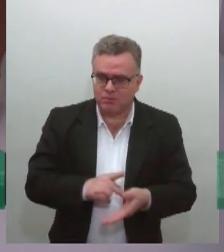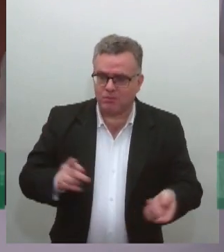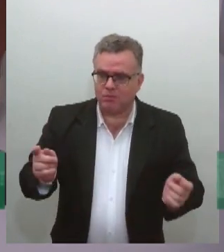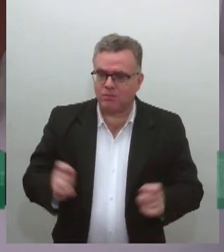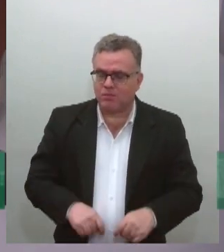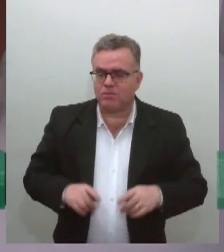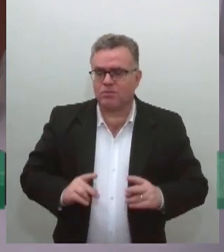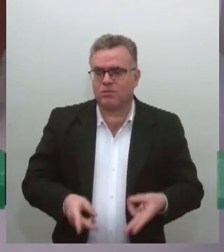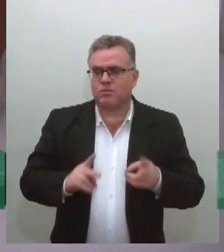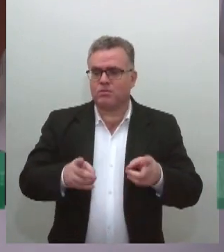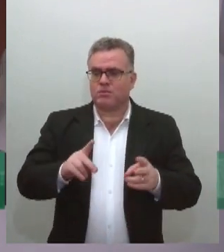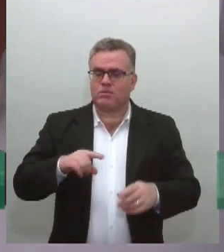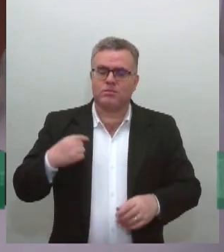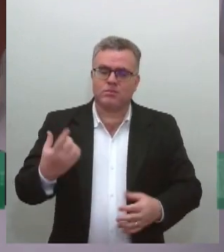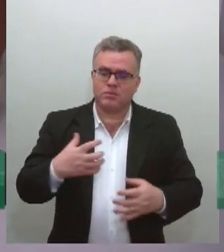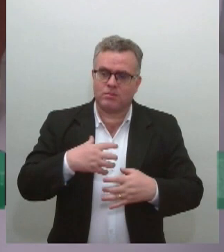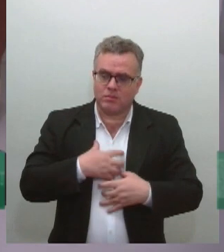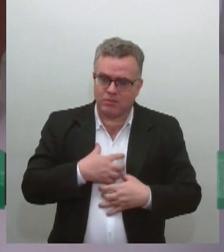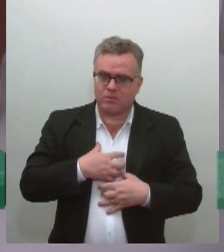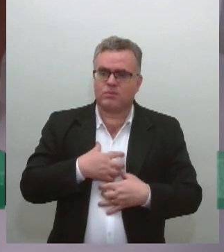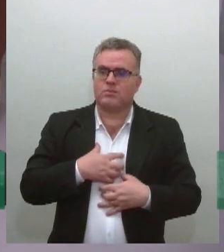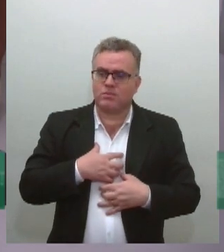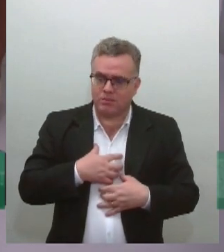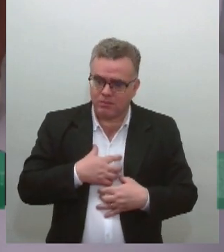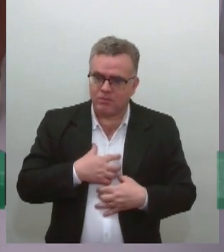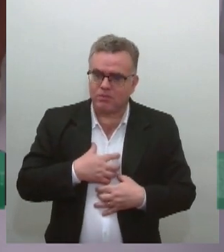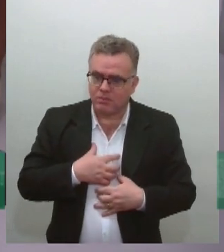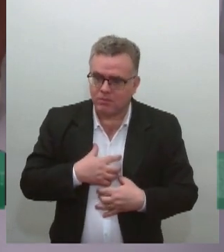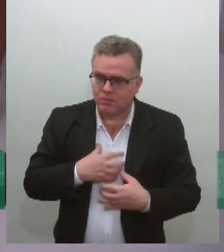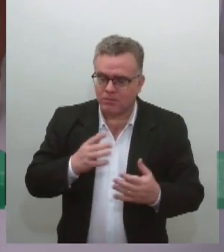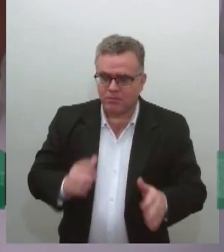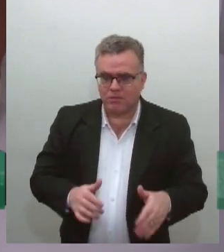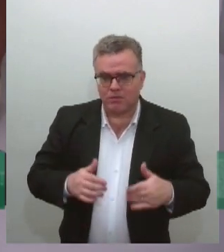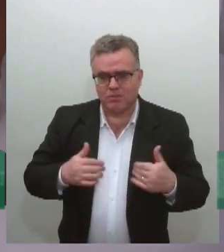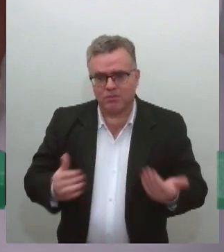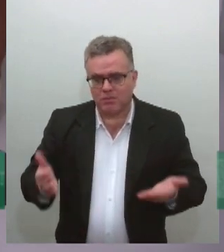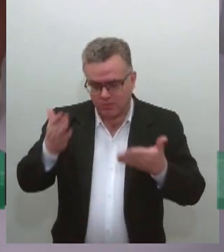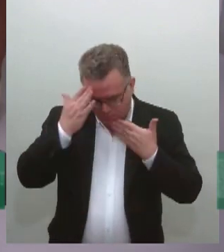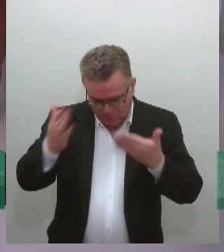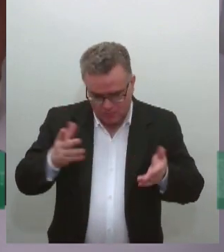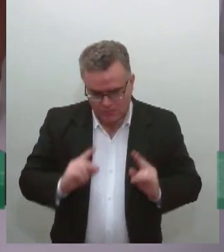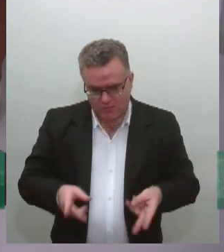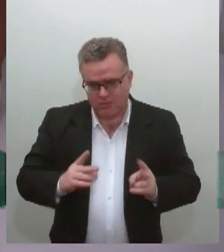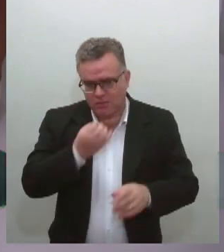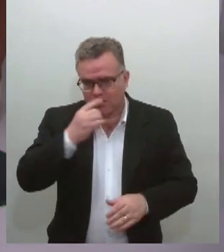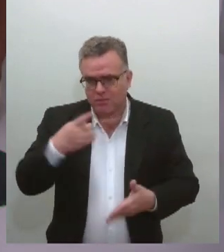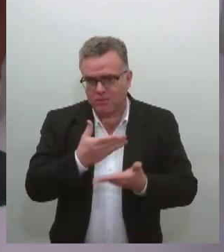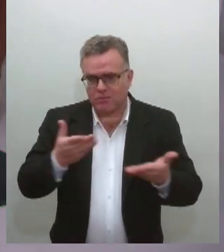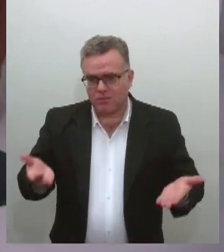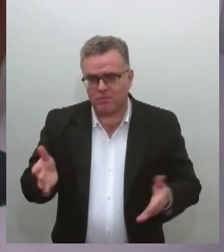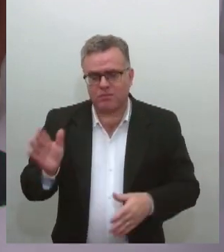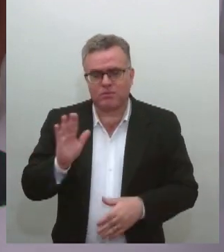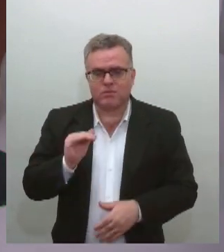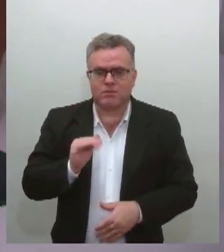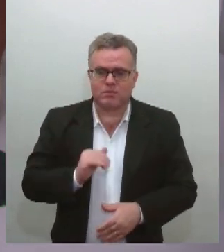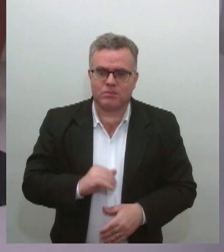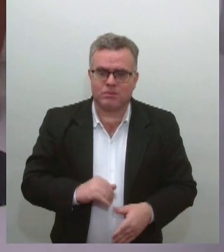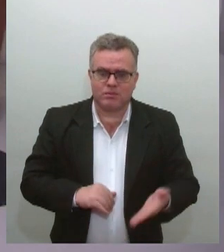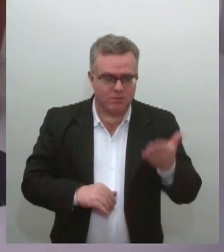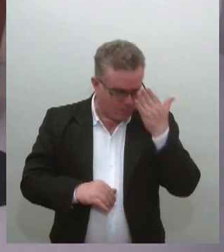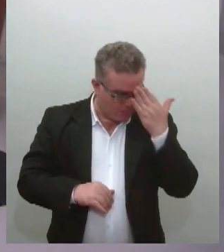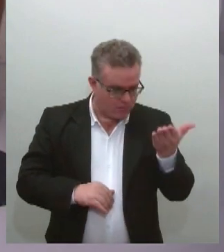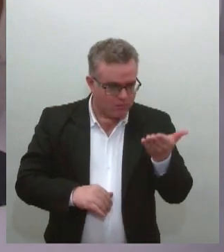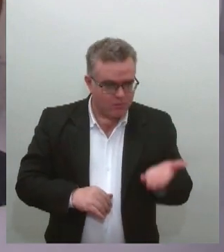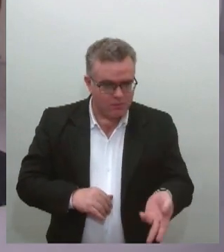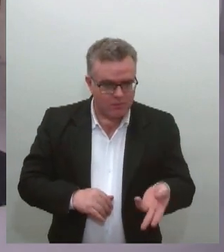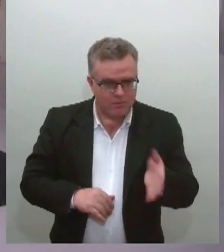sergipanidade ou sergipanidades, né, no plural. Então, muito obrigada, tenha um bom dia, até a próxima. Obrigada, meu bem, obrigada a você, até a